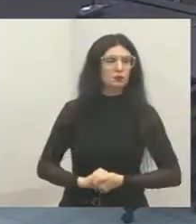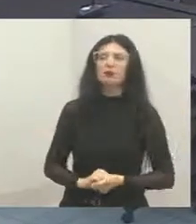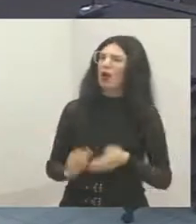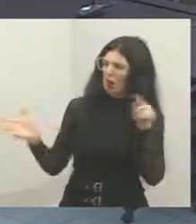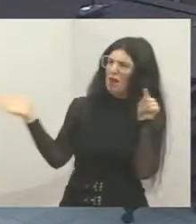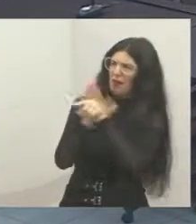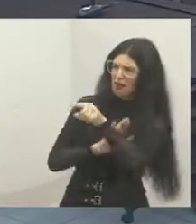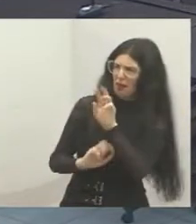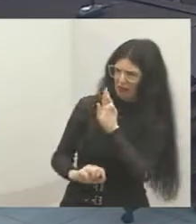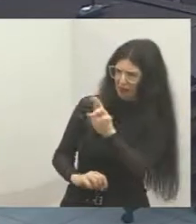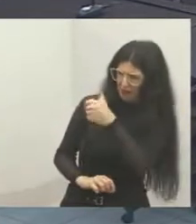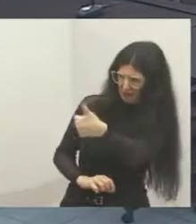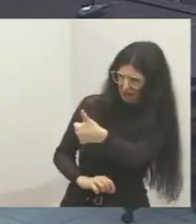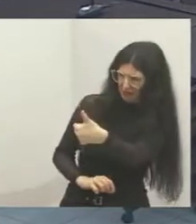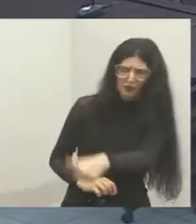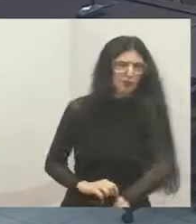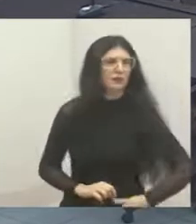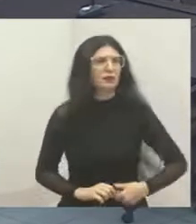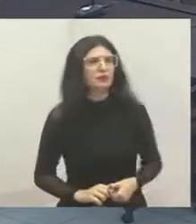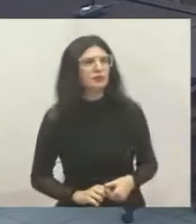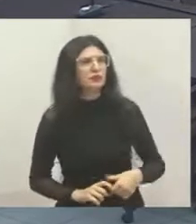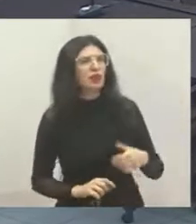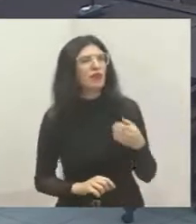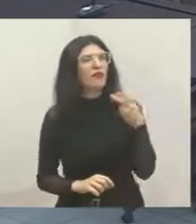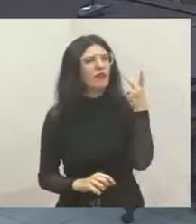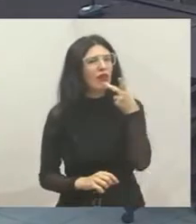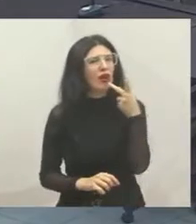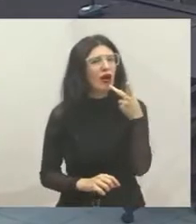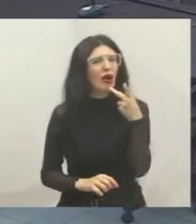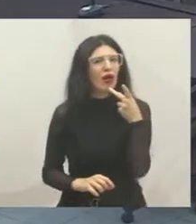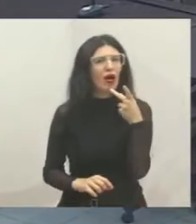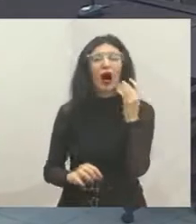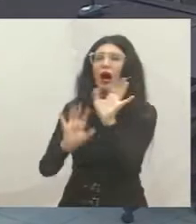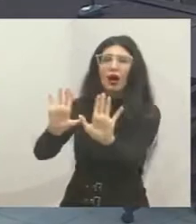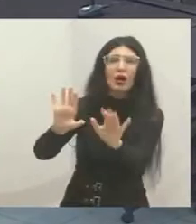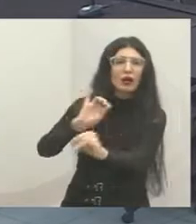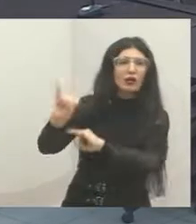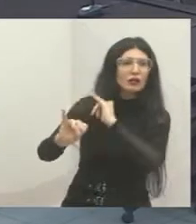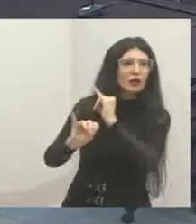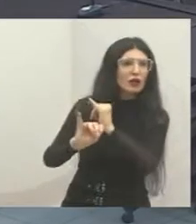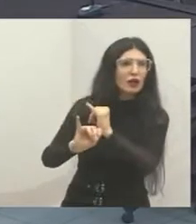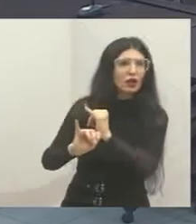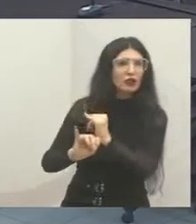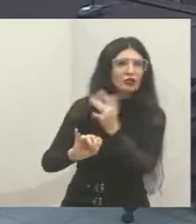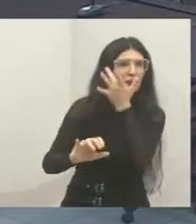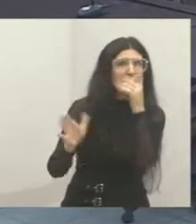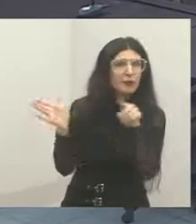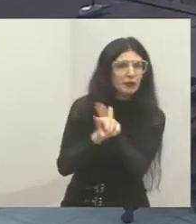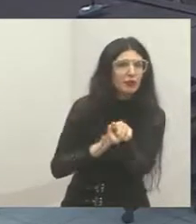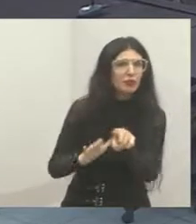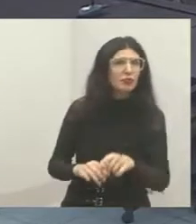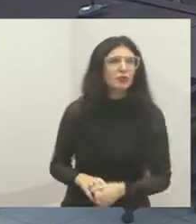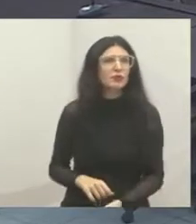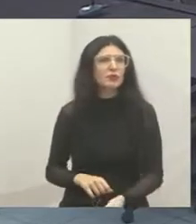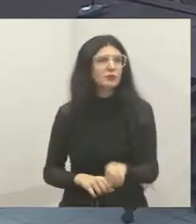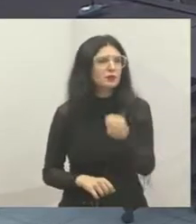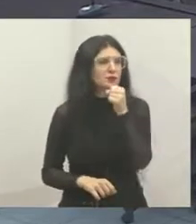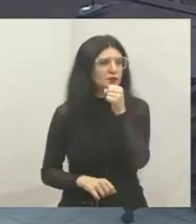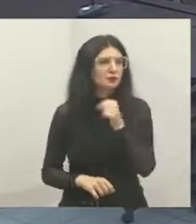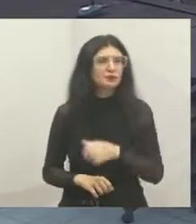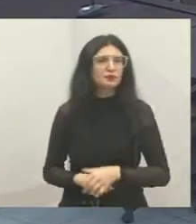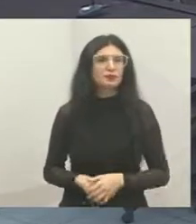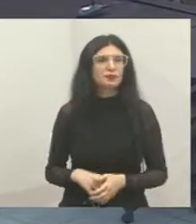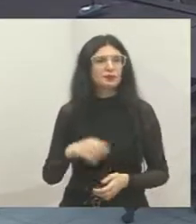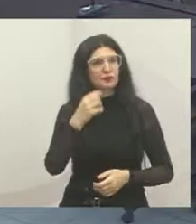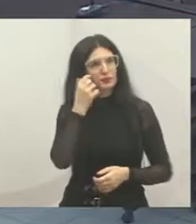Temos aqui o controlador que queira fazer algum comentário também. Eu acho legal usar o microfone, porque senão quem está na televisão